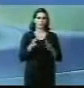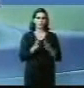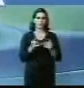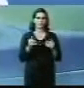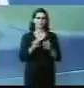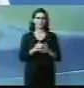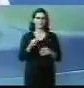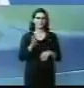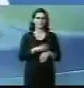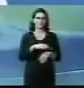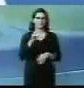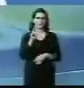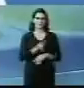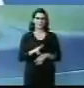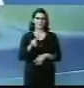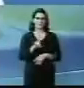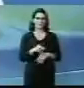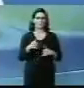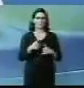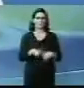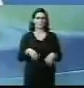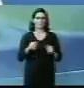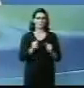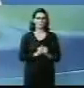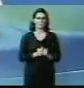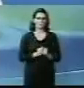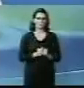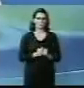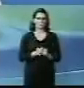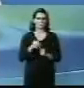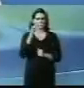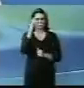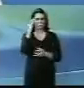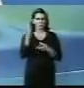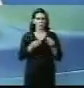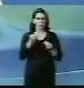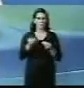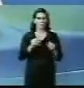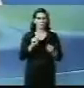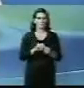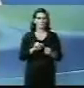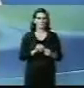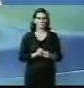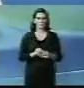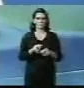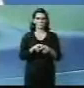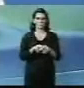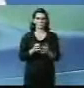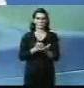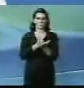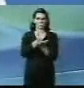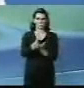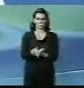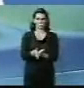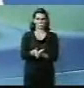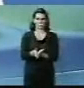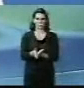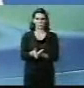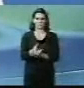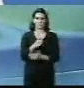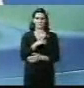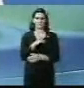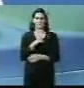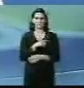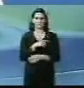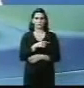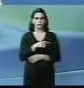proxy mais utilizados hoje dentro das redes, no qual o usuário nem sabe o que está fazendo. Então, através dele também é possível você gerar estatísticas